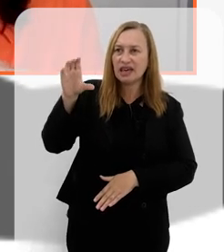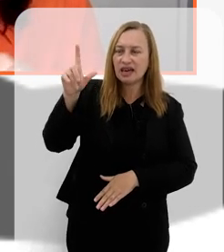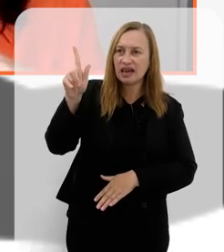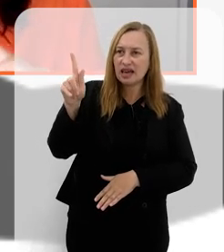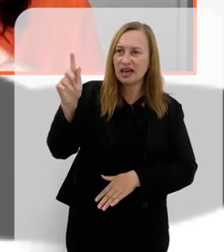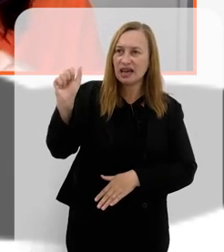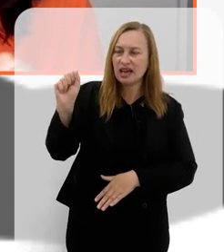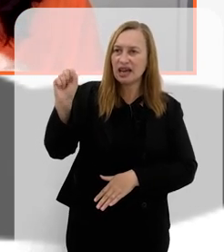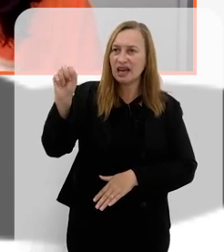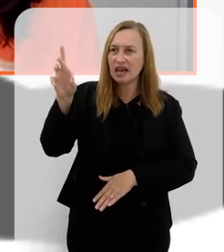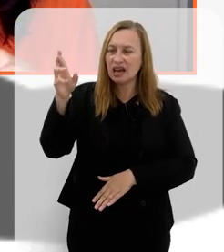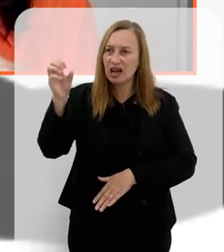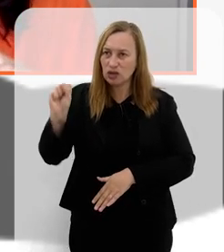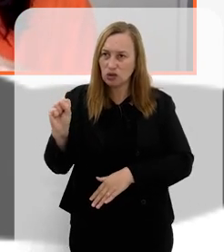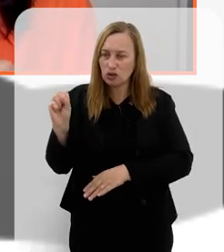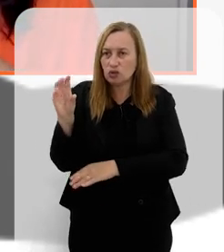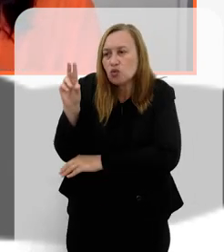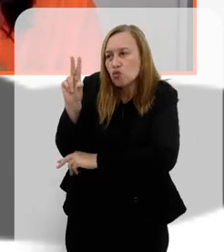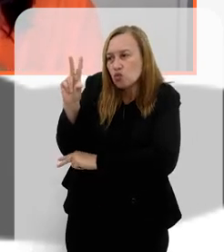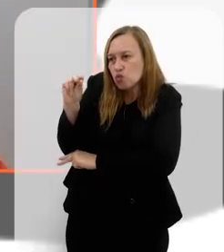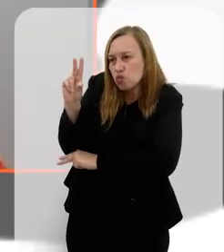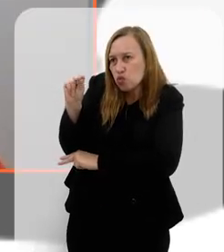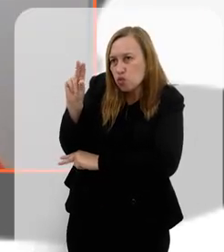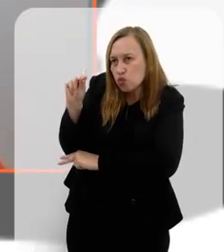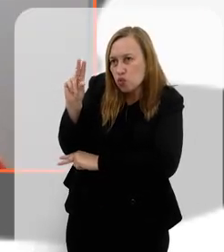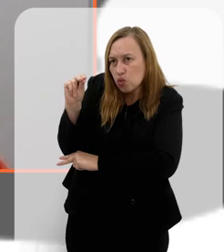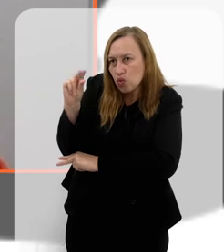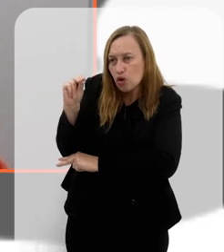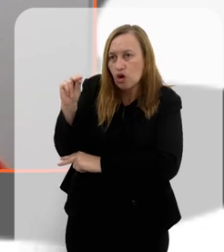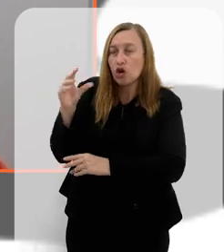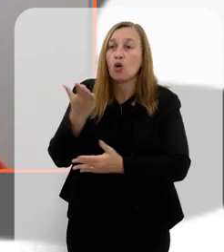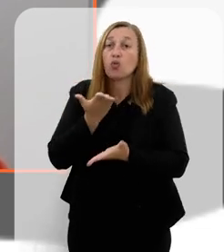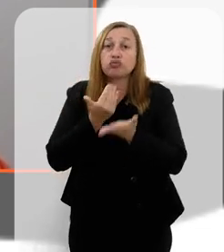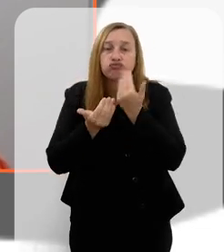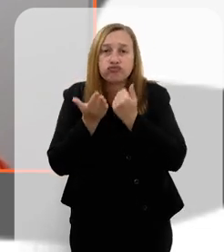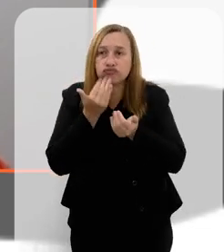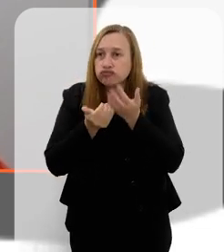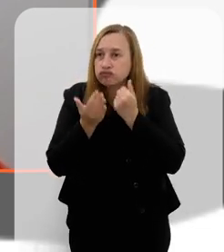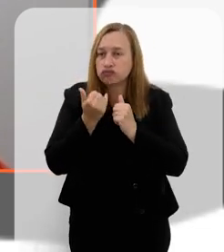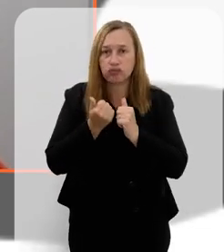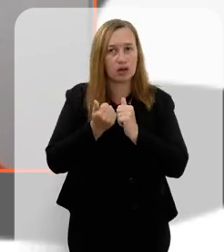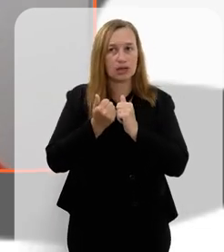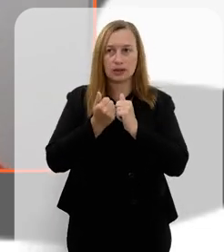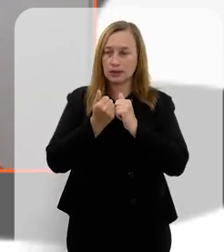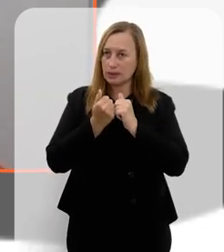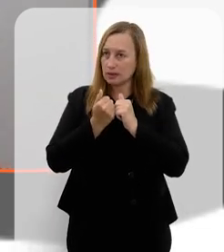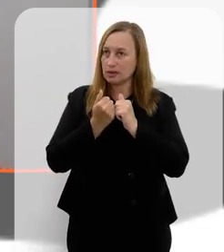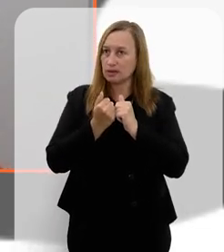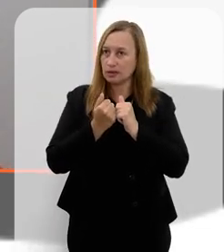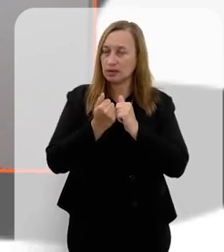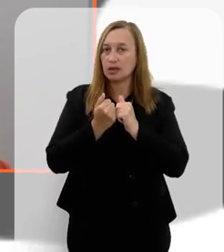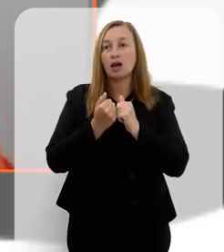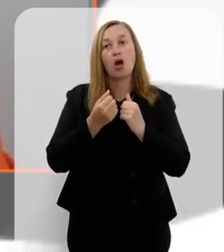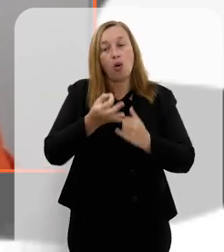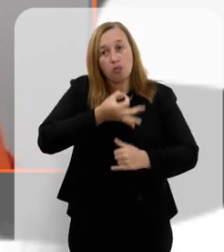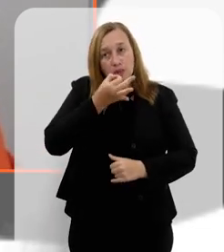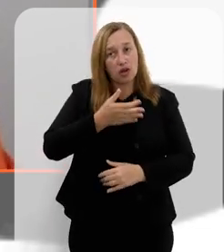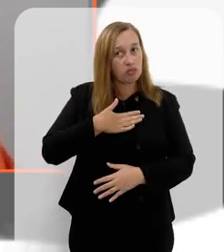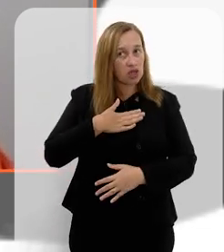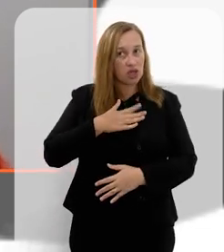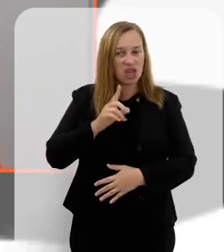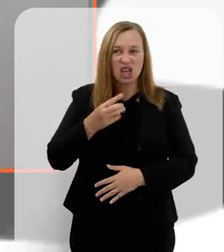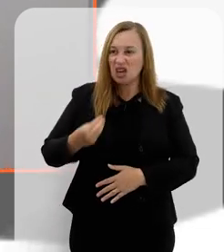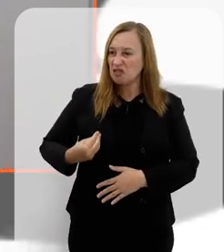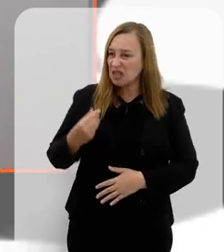empanturrado com coisas metálicas, sabe? Os animais, eles não estão, na minha opinião e na do